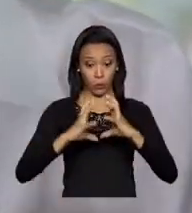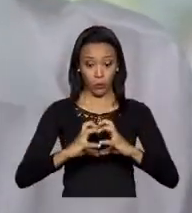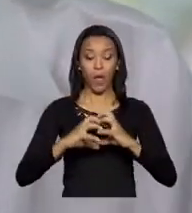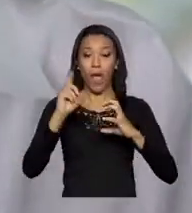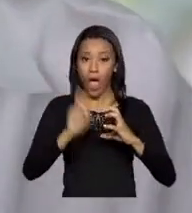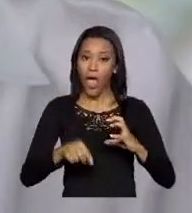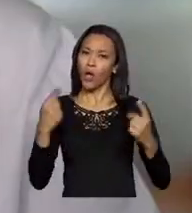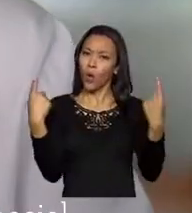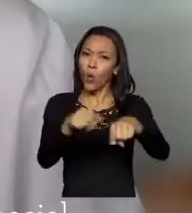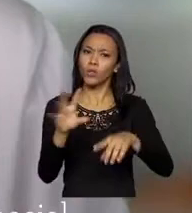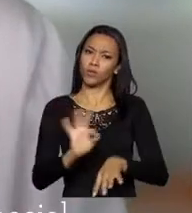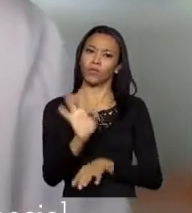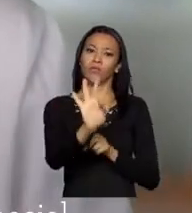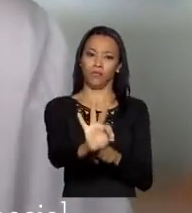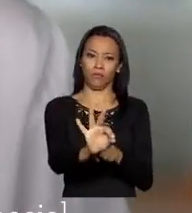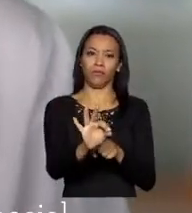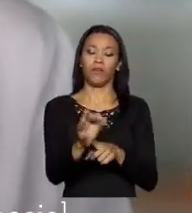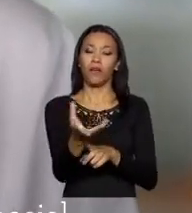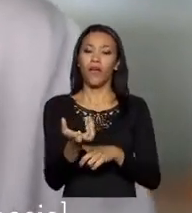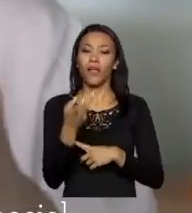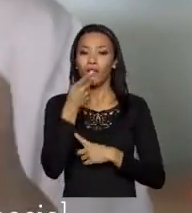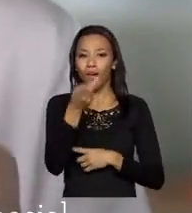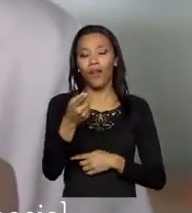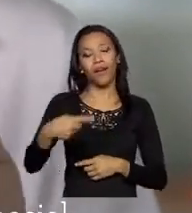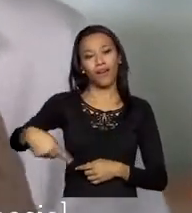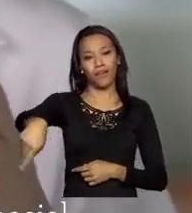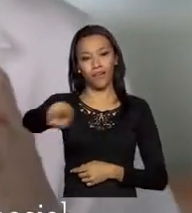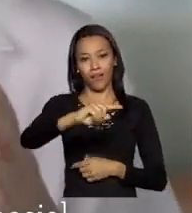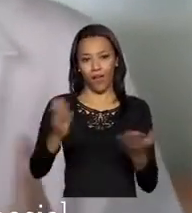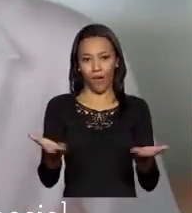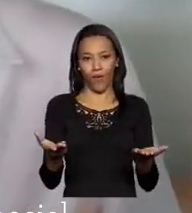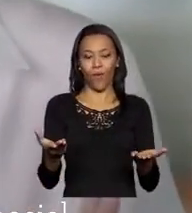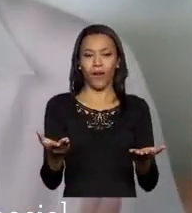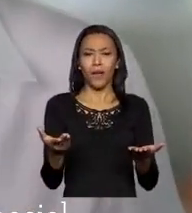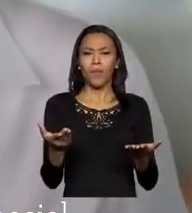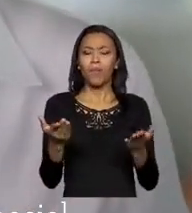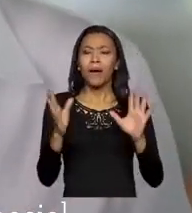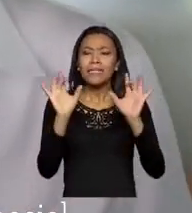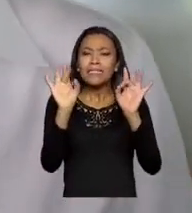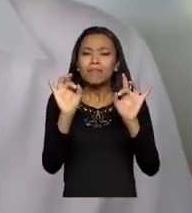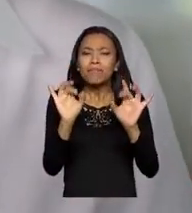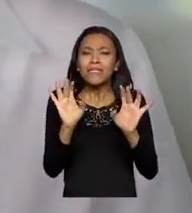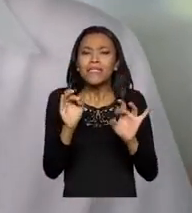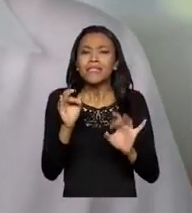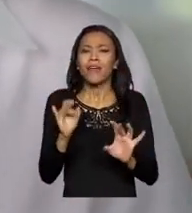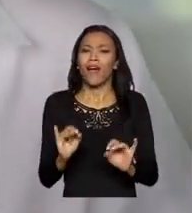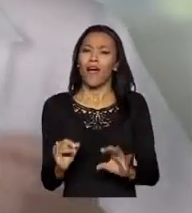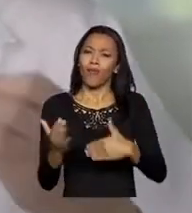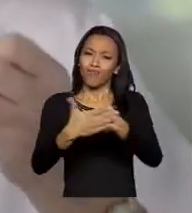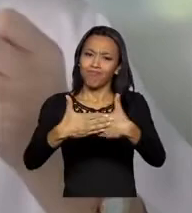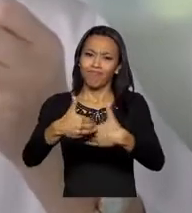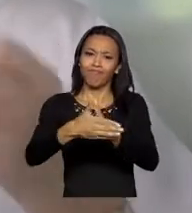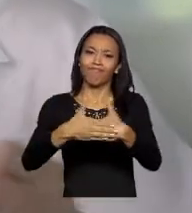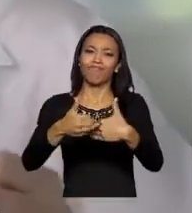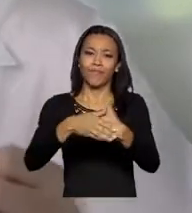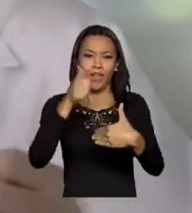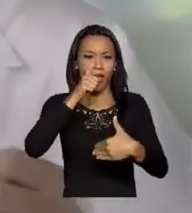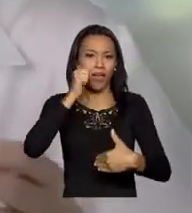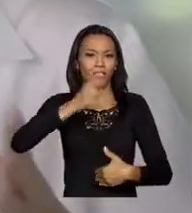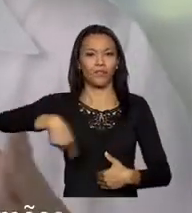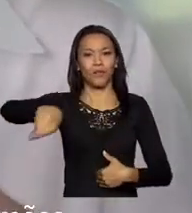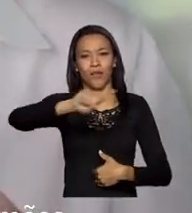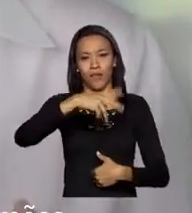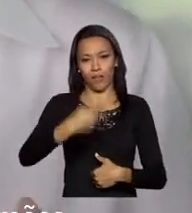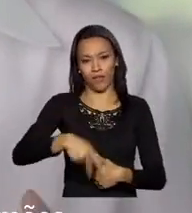combate ao mosquito quero e agora uma palavra especial de conforto as mulheres